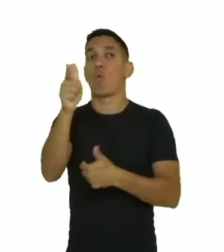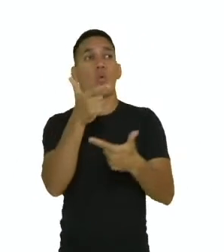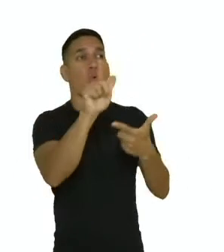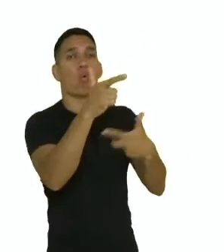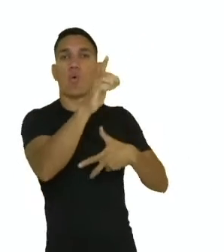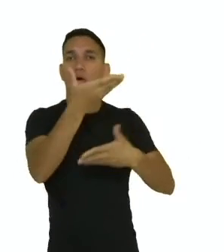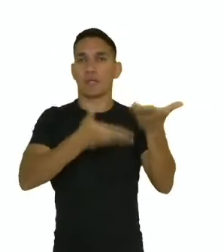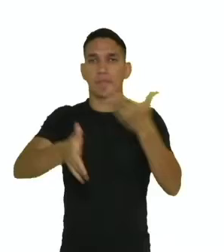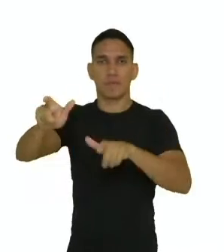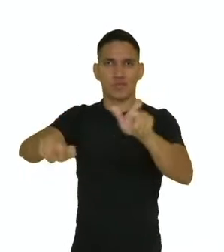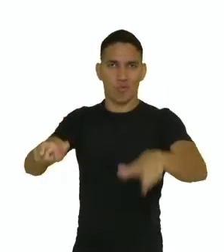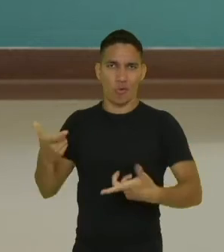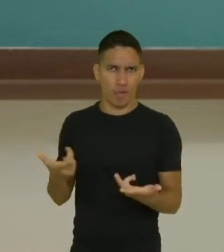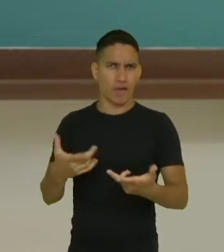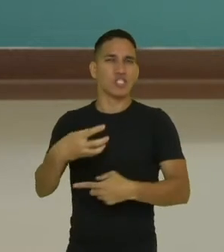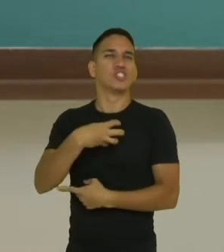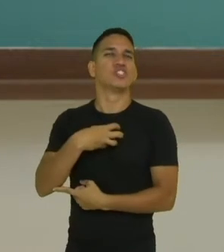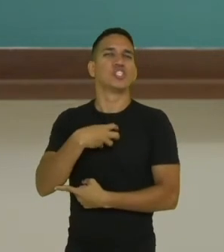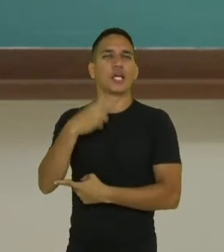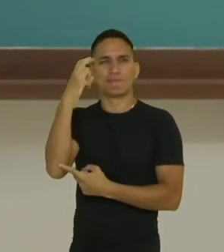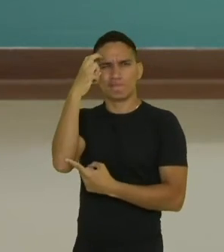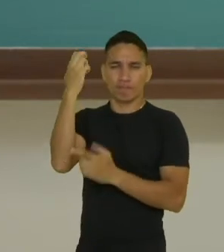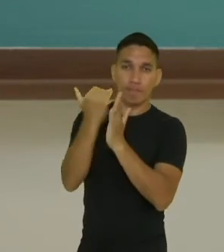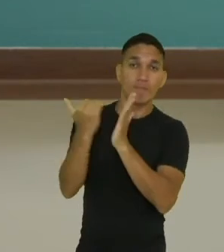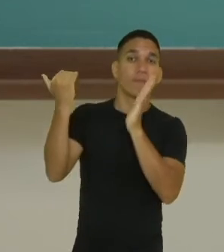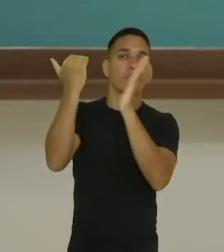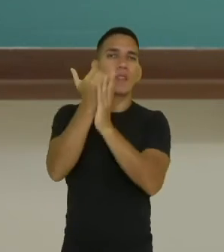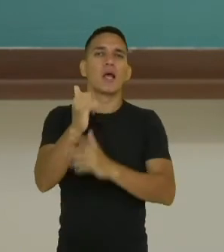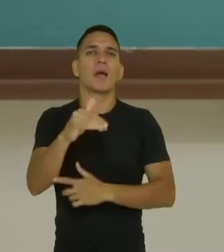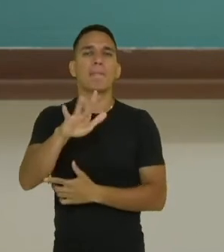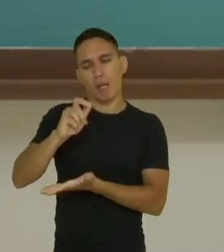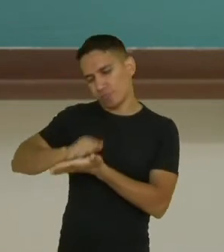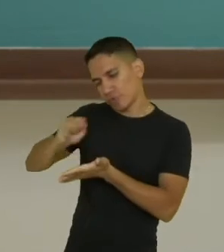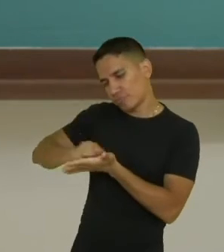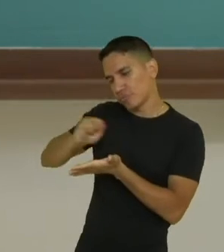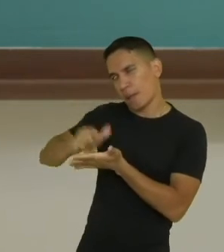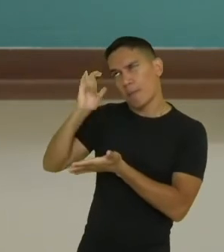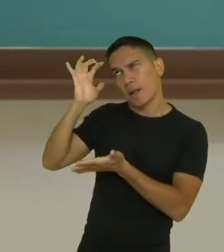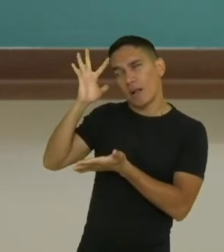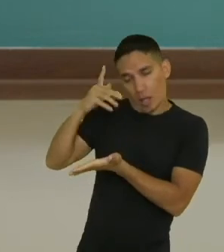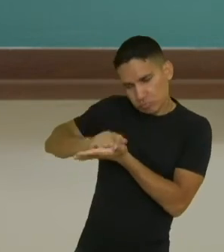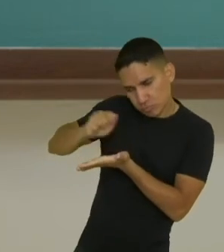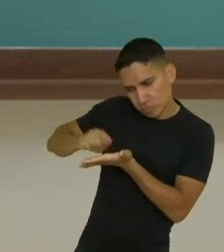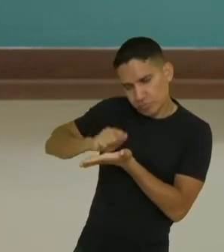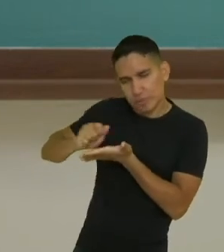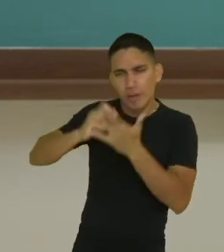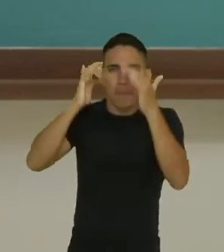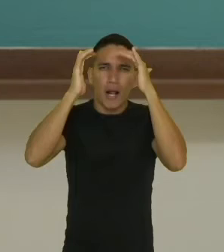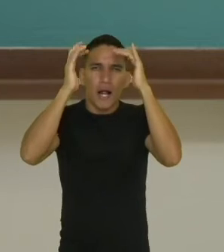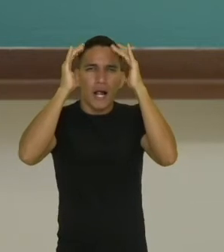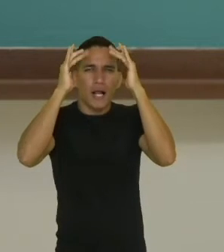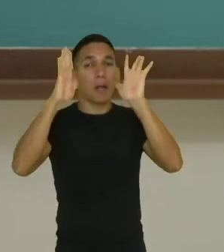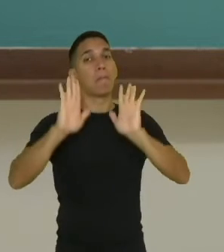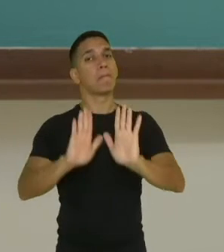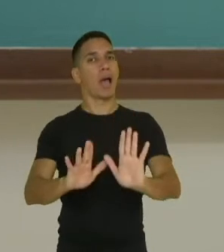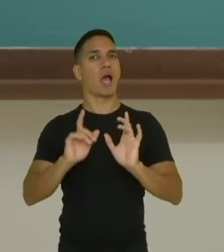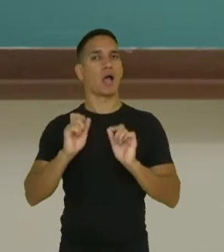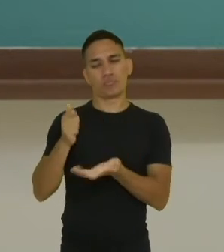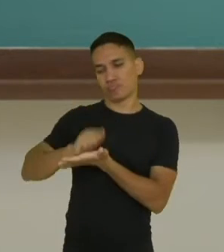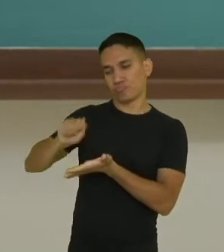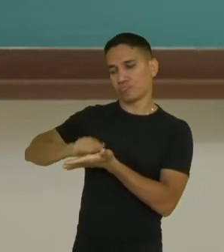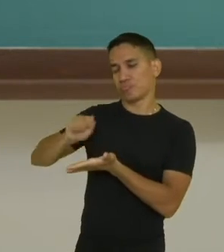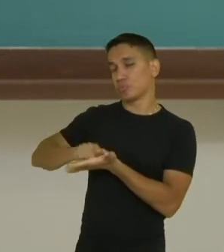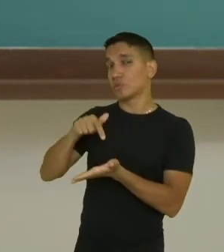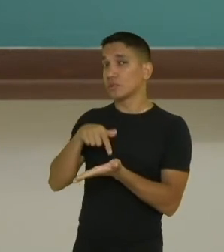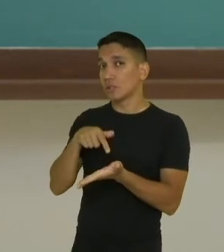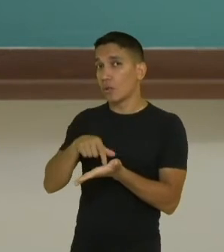pessoas, formas intelectuais de anotarem pensamentos, reflexões filosóficas, mas a escrita,